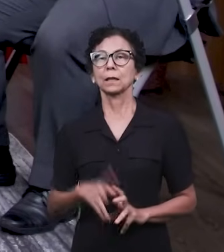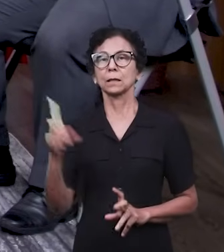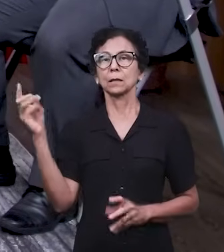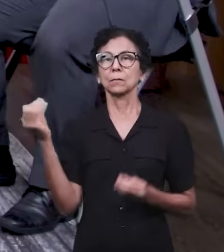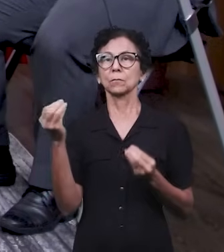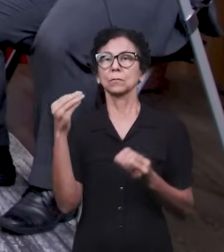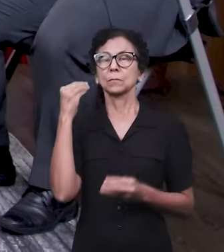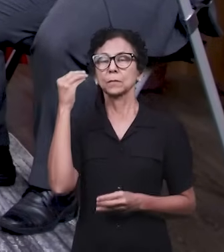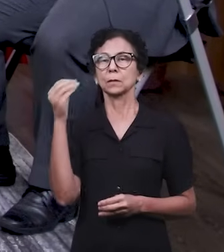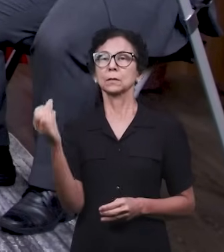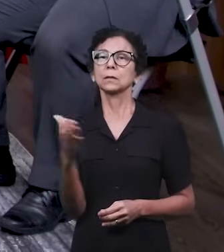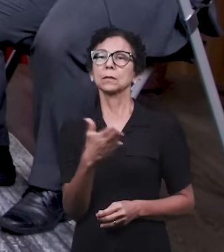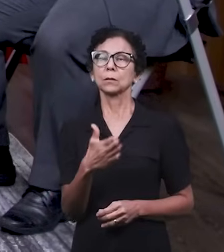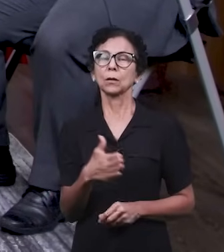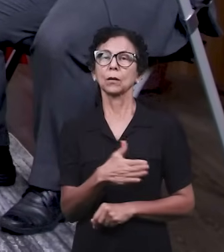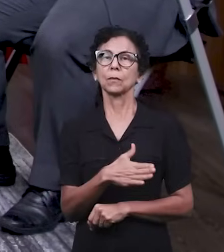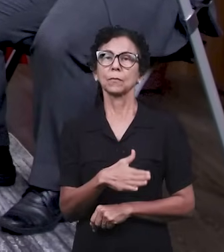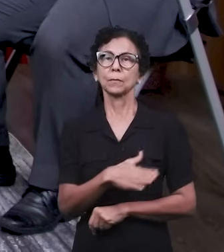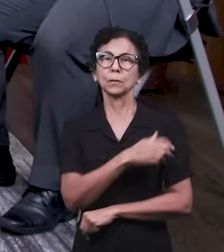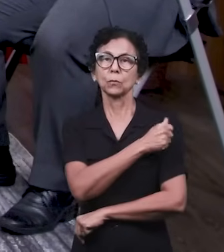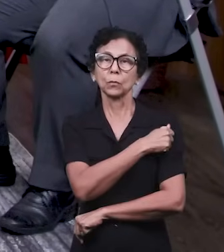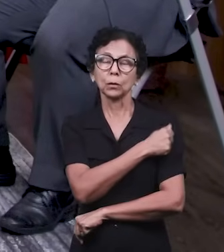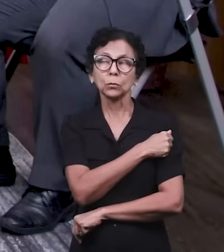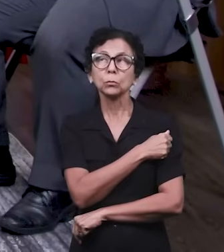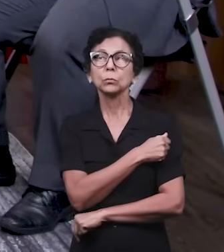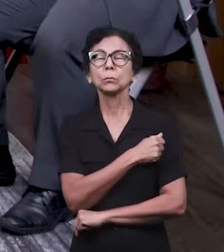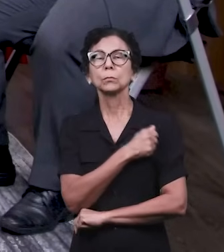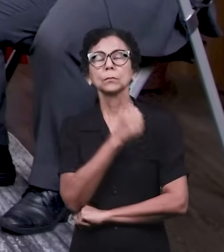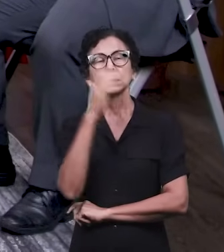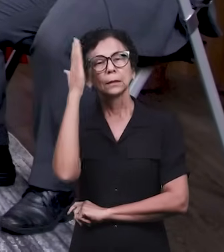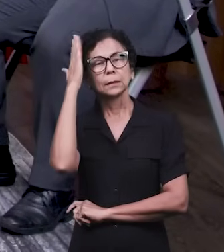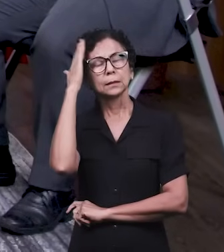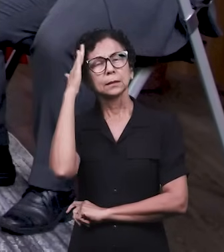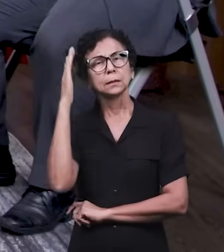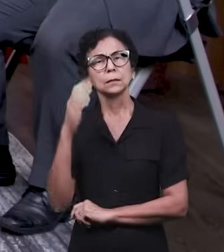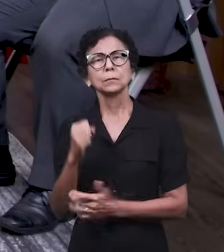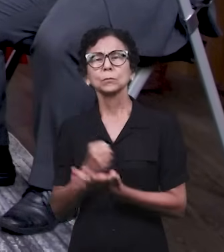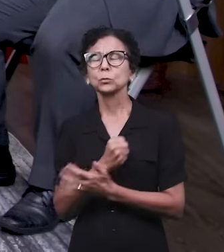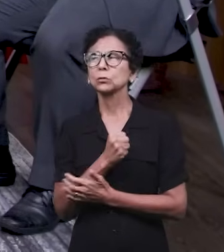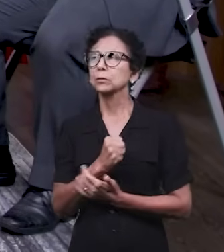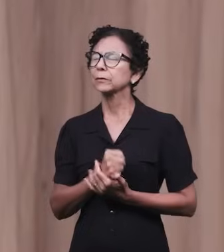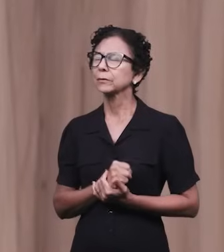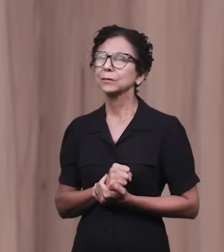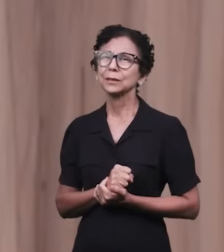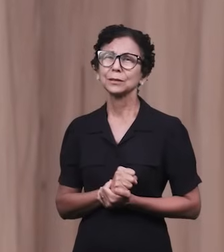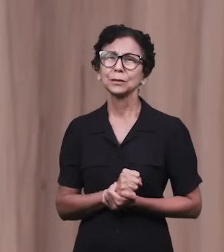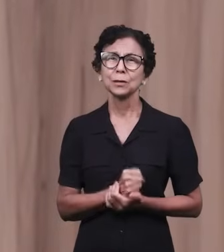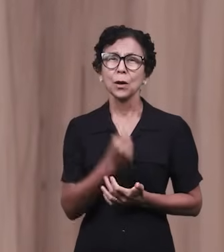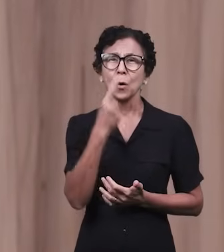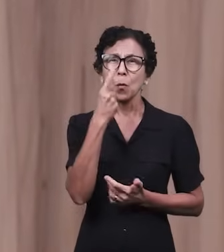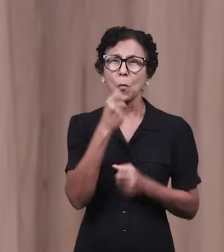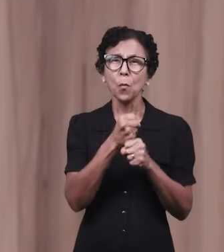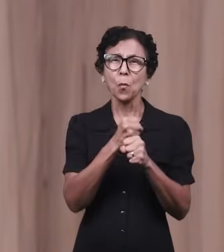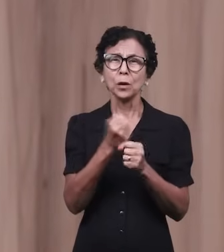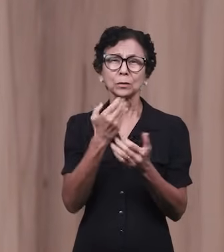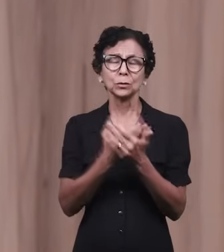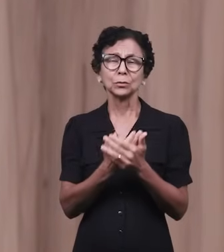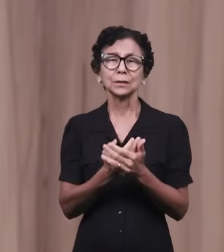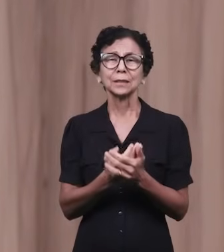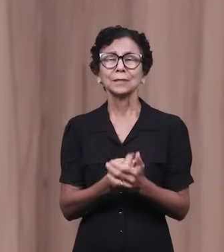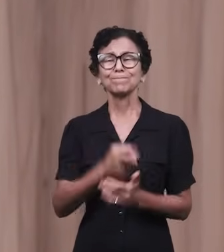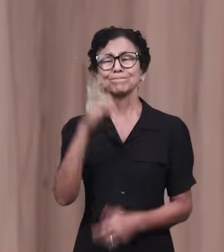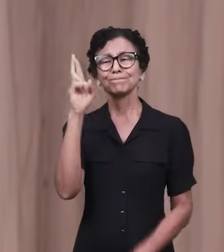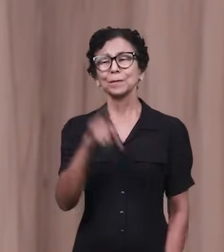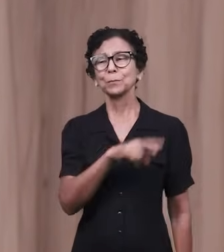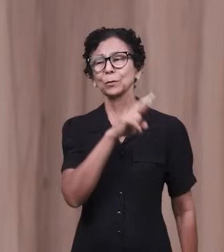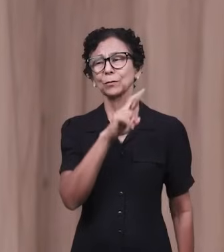ele precisa compreender, às vezes ele pensa o seguinte, eu estudei 1 ano, é muito comum ouvir isso. Estudei 1 ano, não fui aprovado, perdi 1 ano.